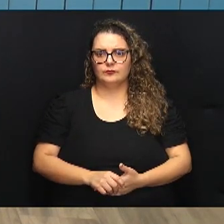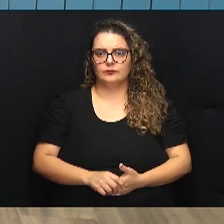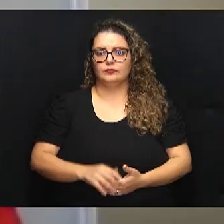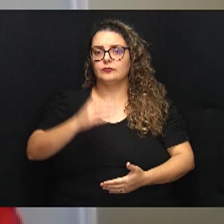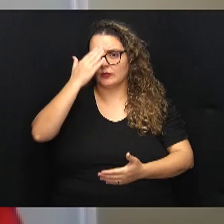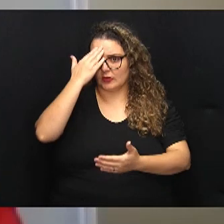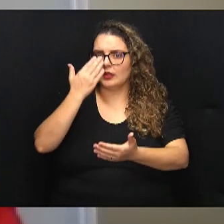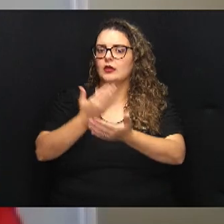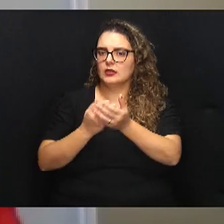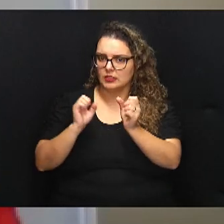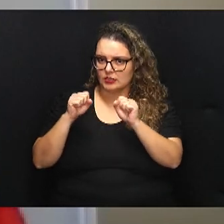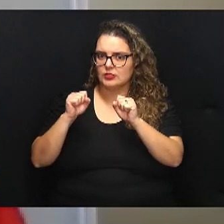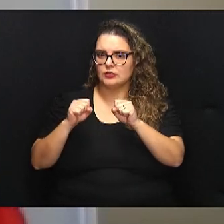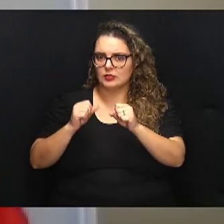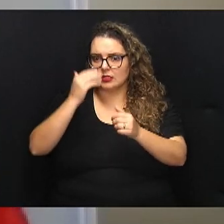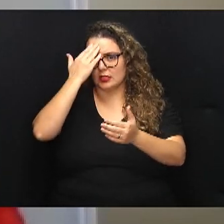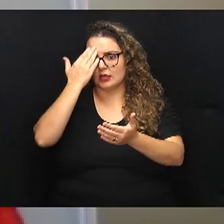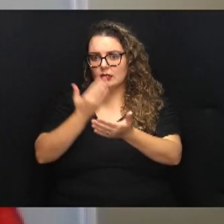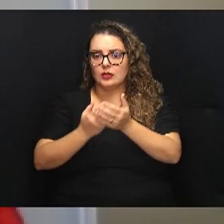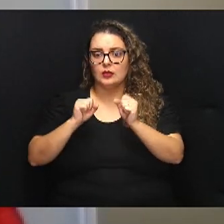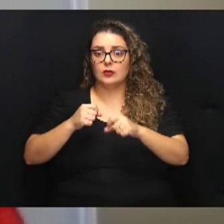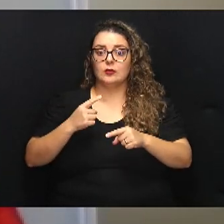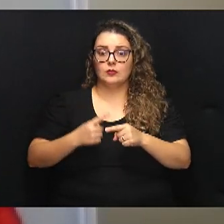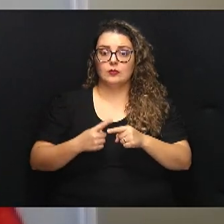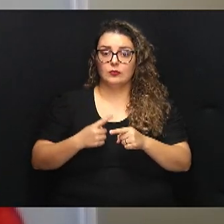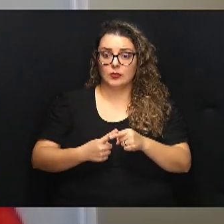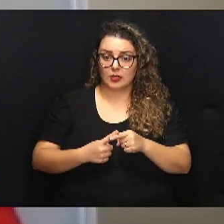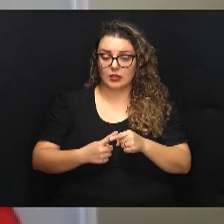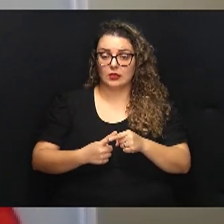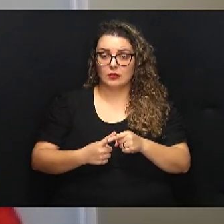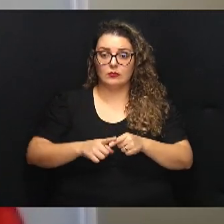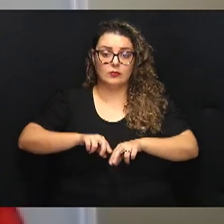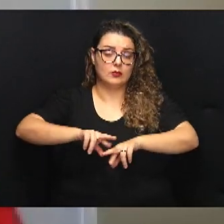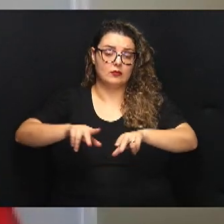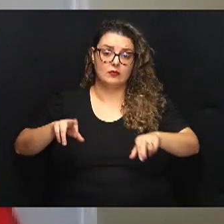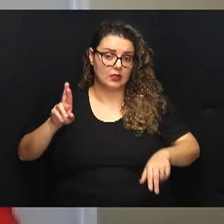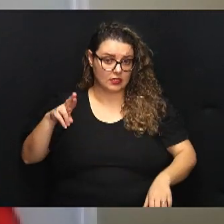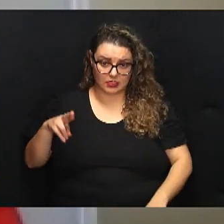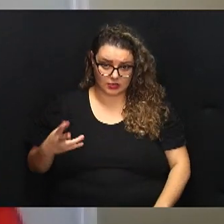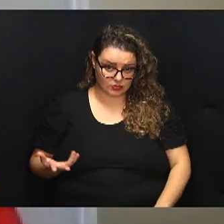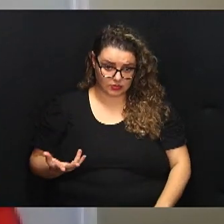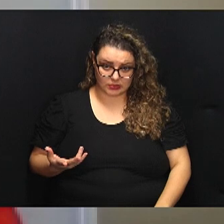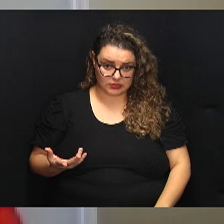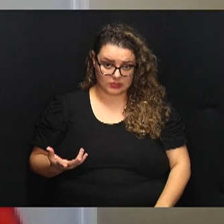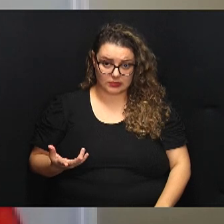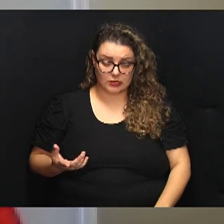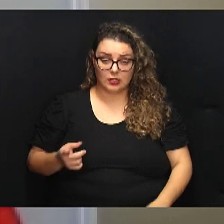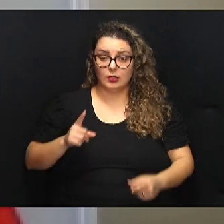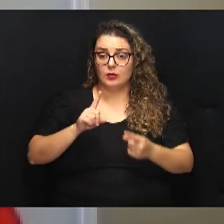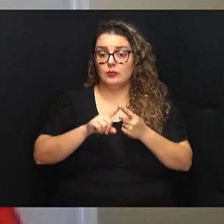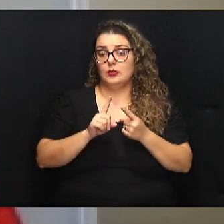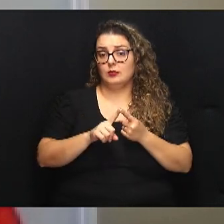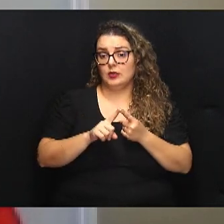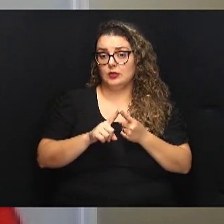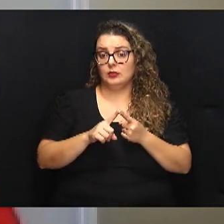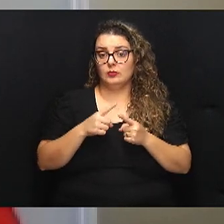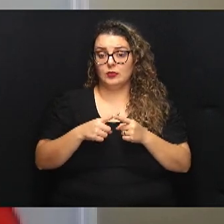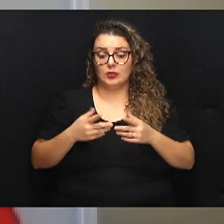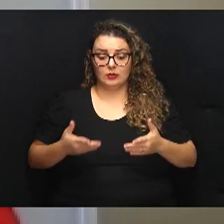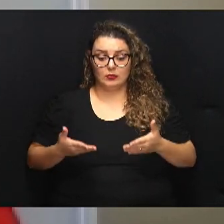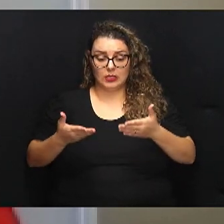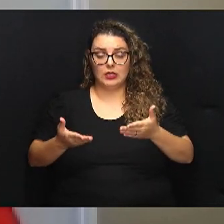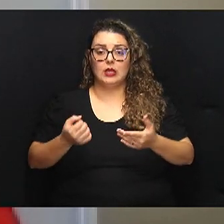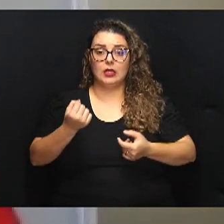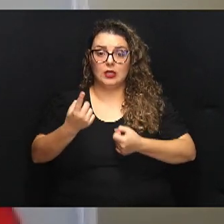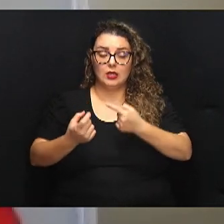Acredito que sim. Acredito que sim por diversos motivos. Primeiro, porque ele traz